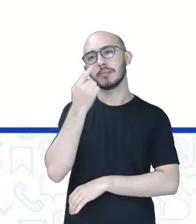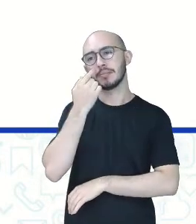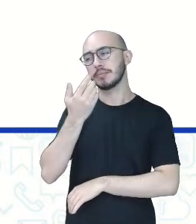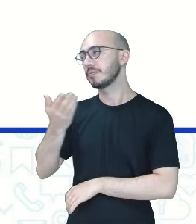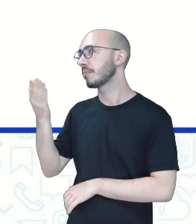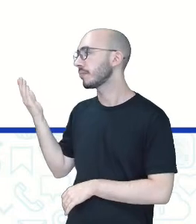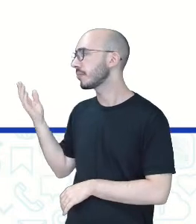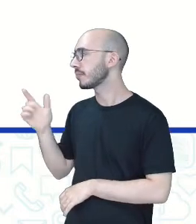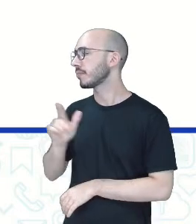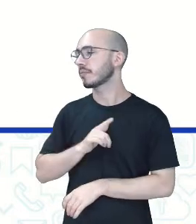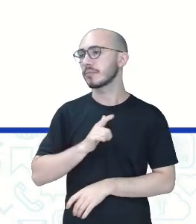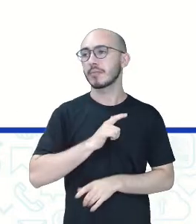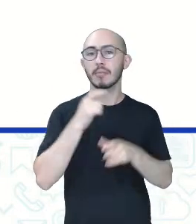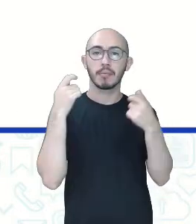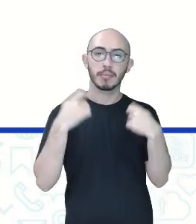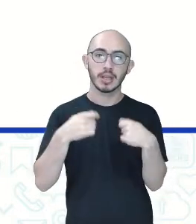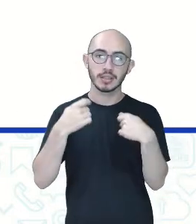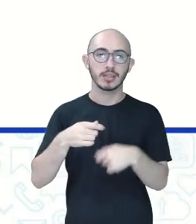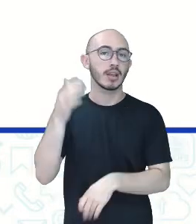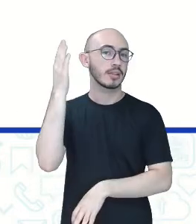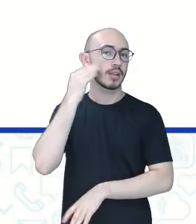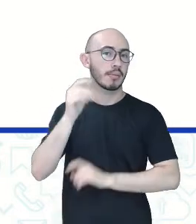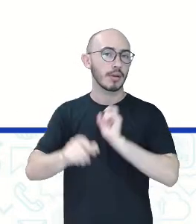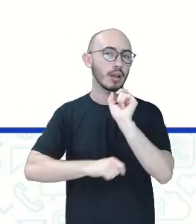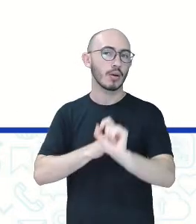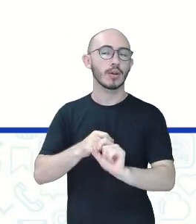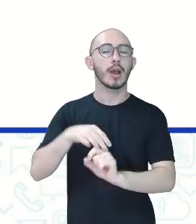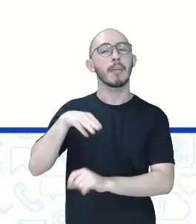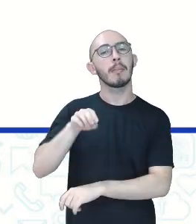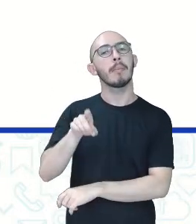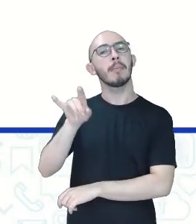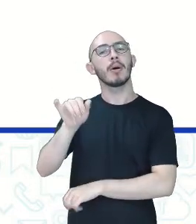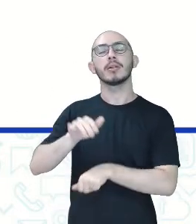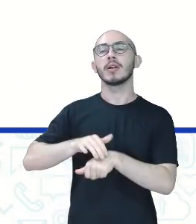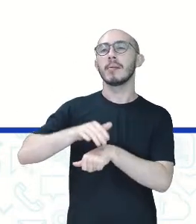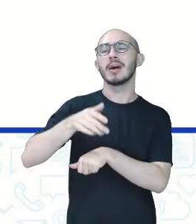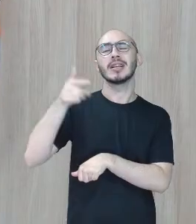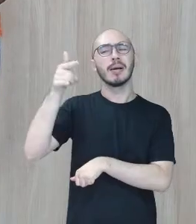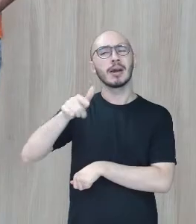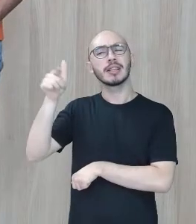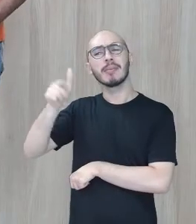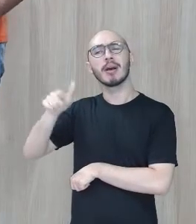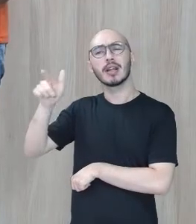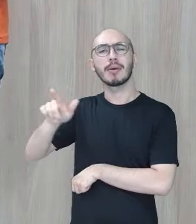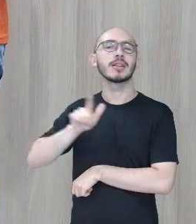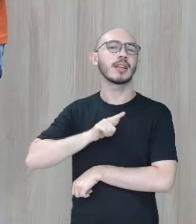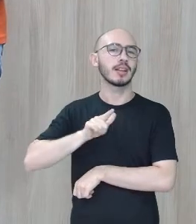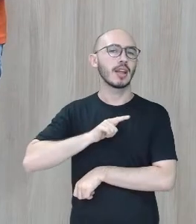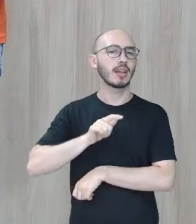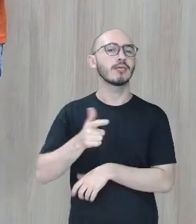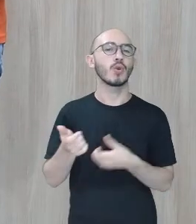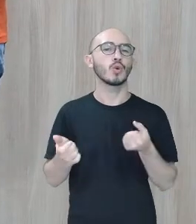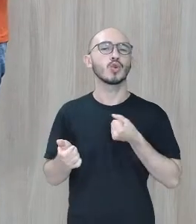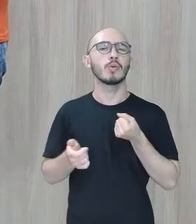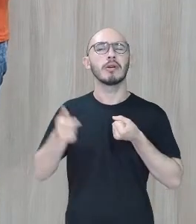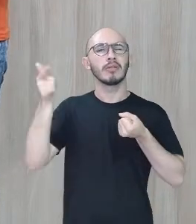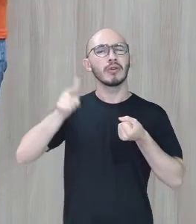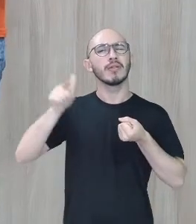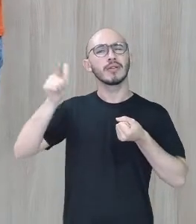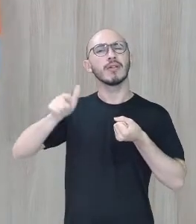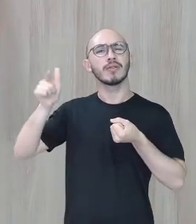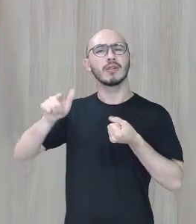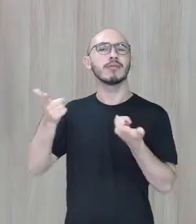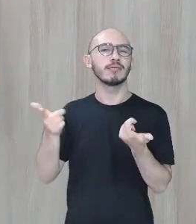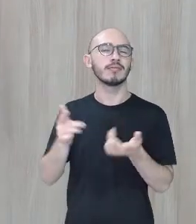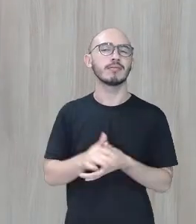você precisa saber que a moda é o valor mais frequente na sequência. Então, você vai olhar aí para a frequência e